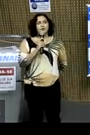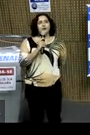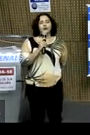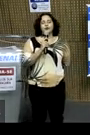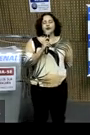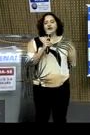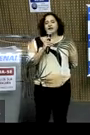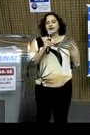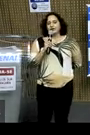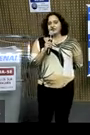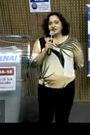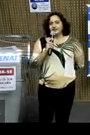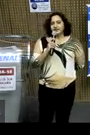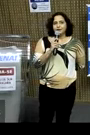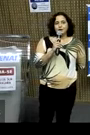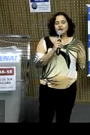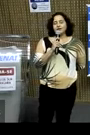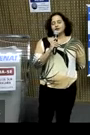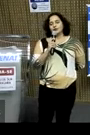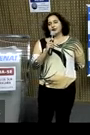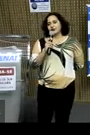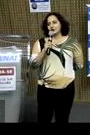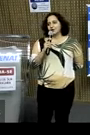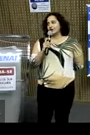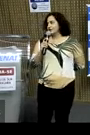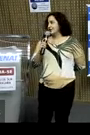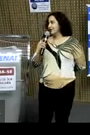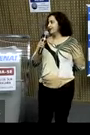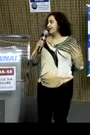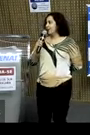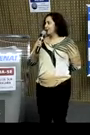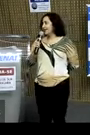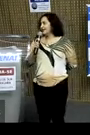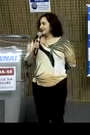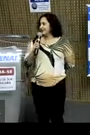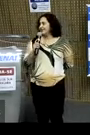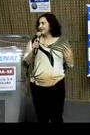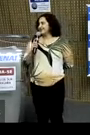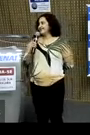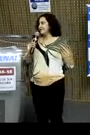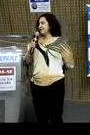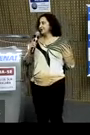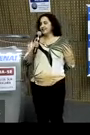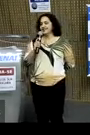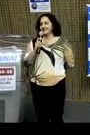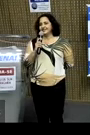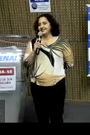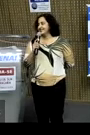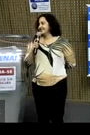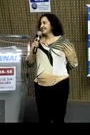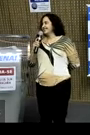Tokueishi Mabukuro, conhecida popularmente como Aero Rancho 4. Ao meu lado tenho a enfermeira